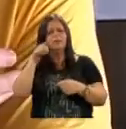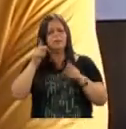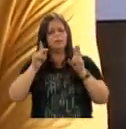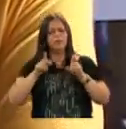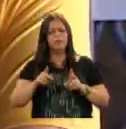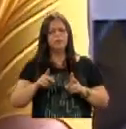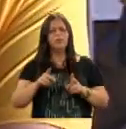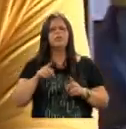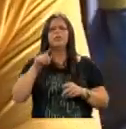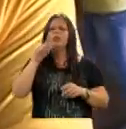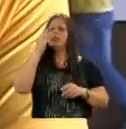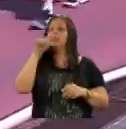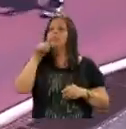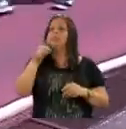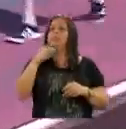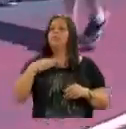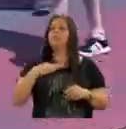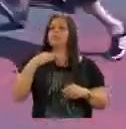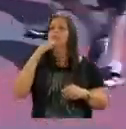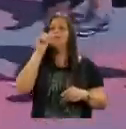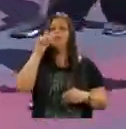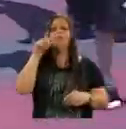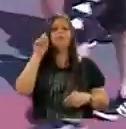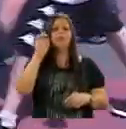3 mil são voluntários da apae